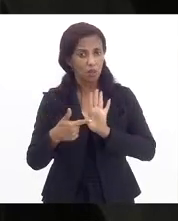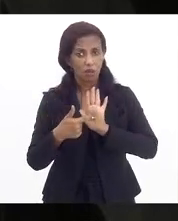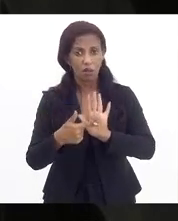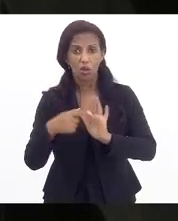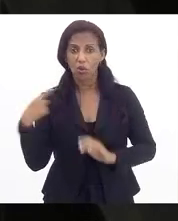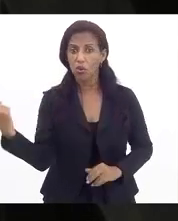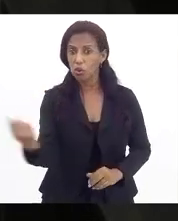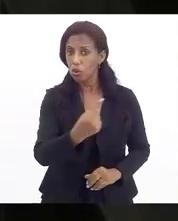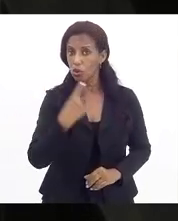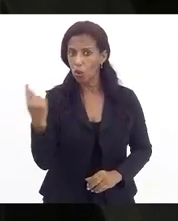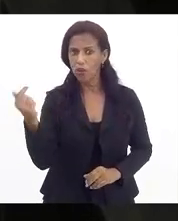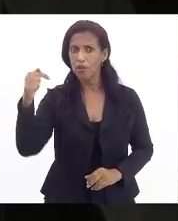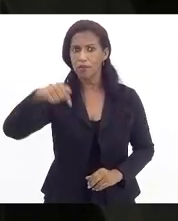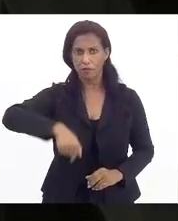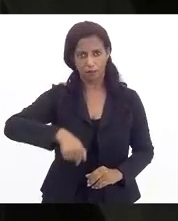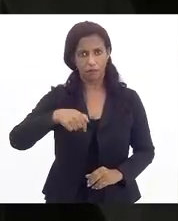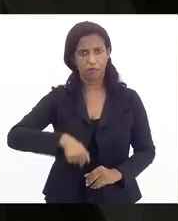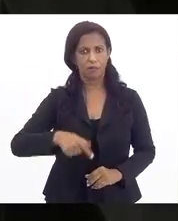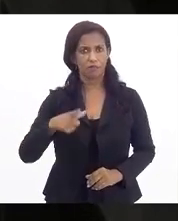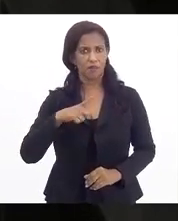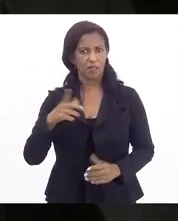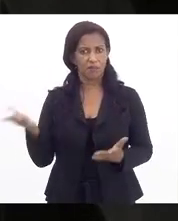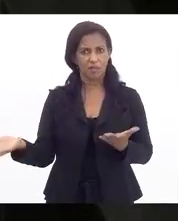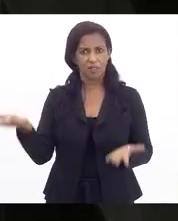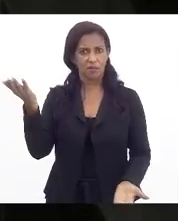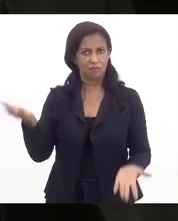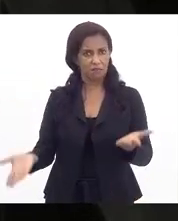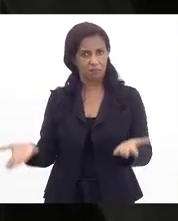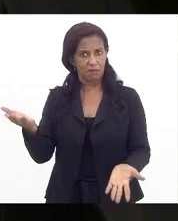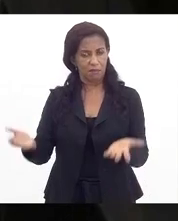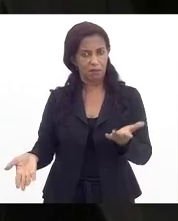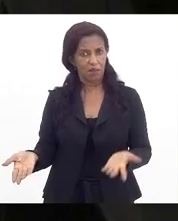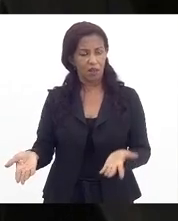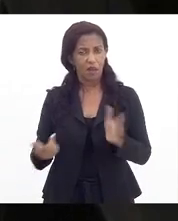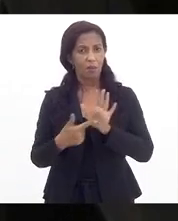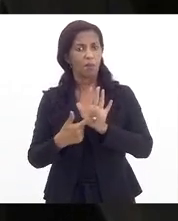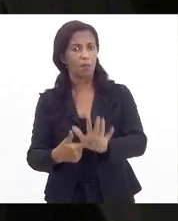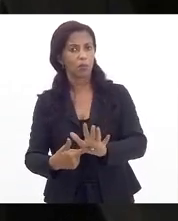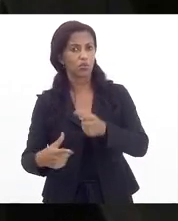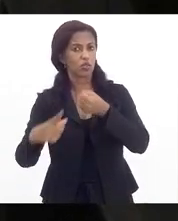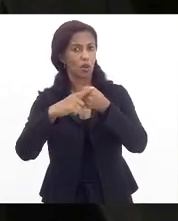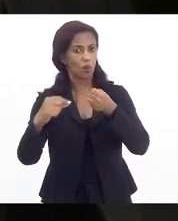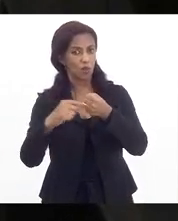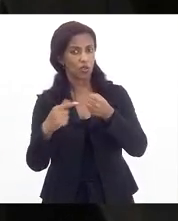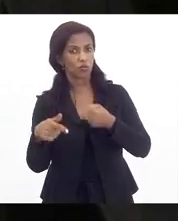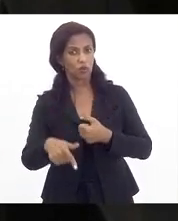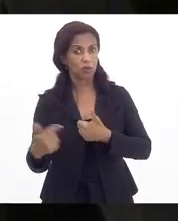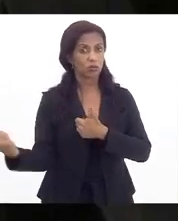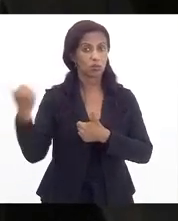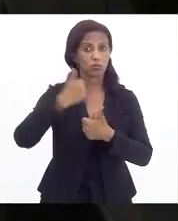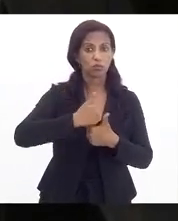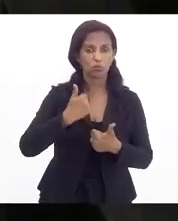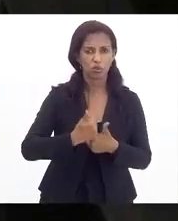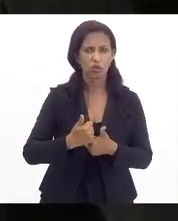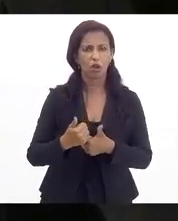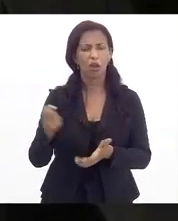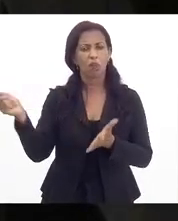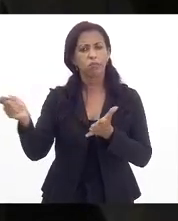verdade nós é que fizemos aqui essa essa acrobacia vários de nós aqui para apresentar um artigo nesse substitutivo